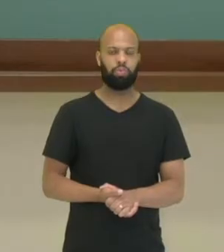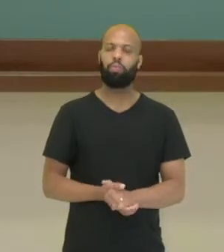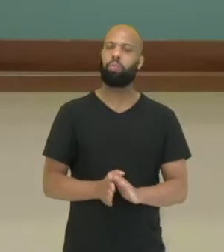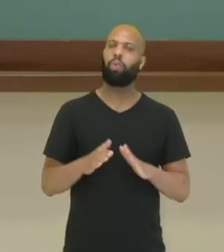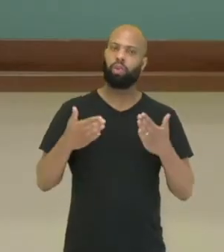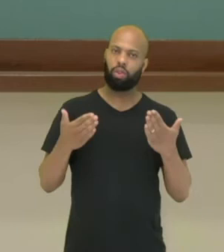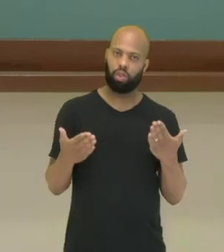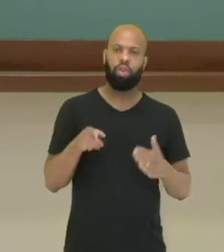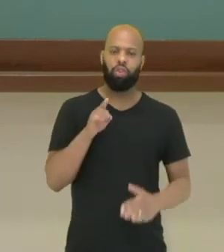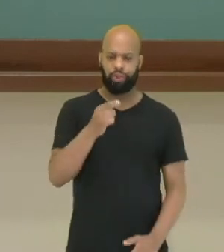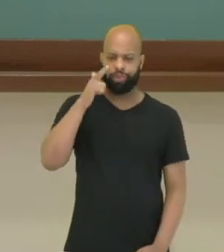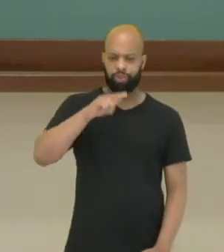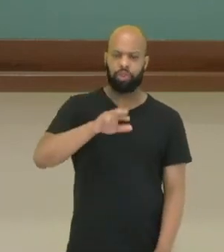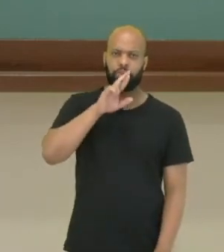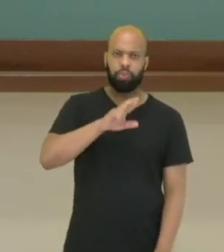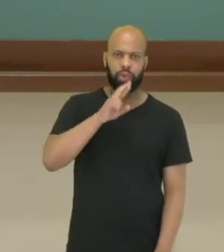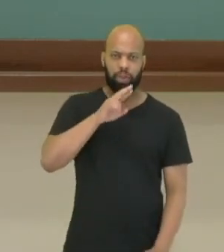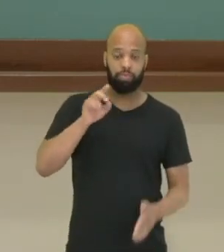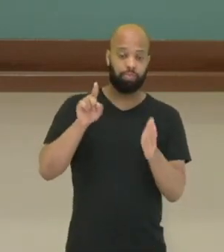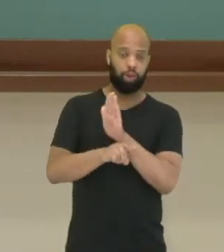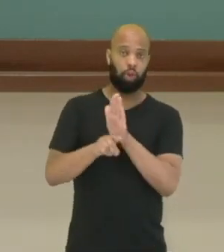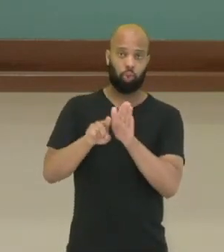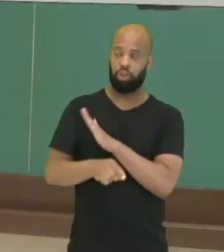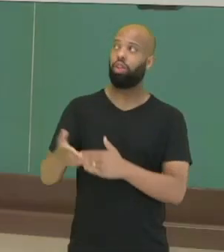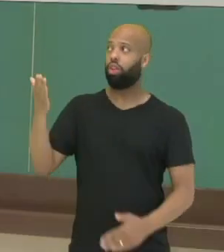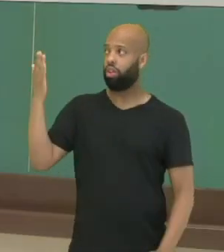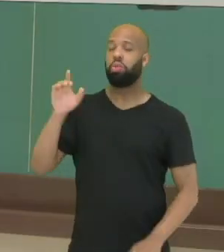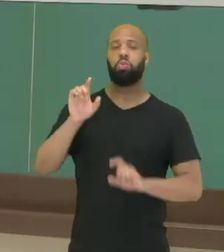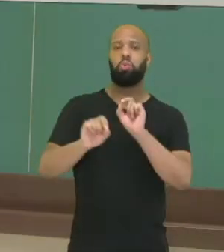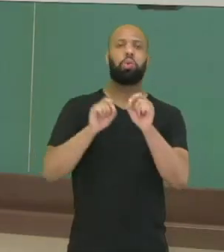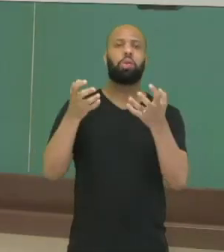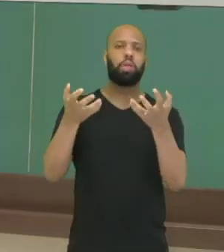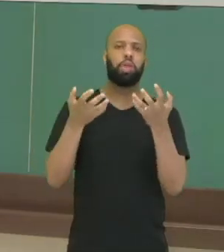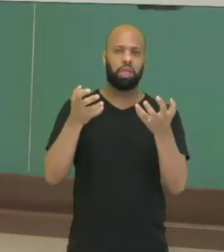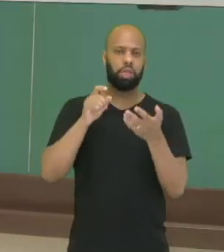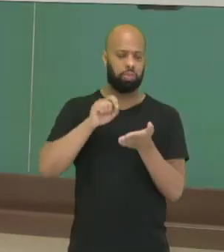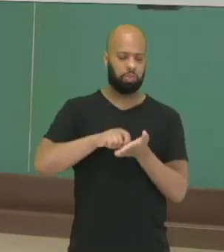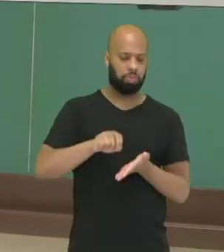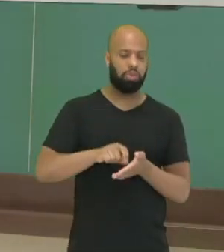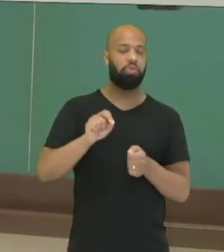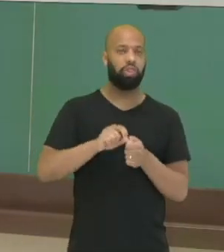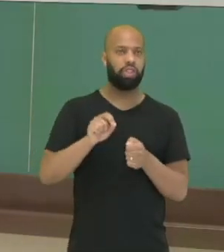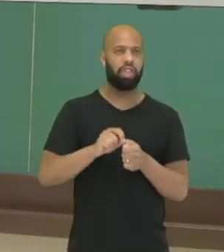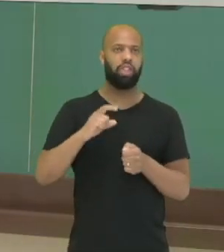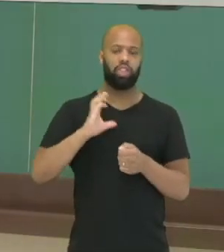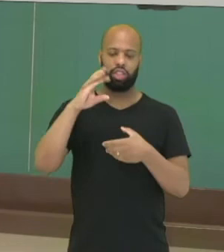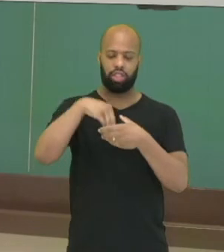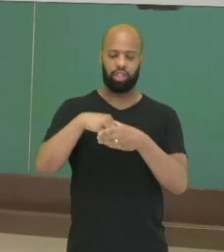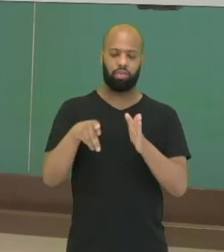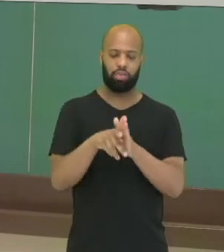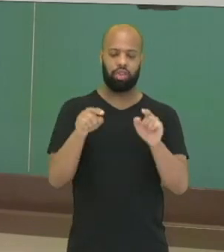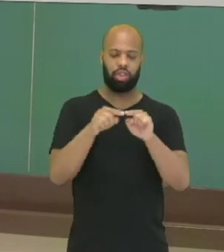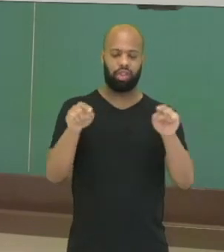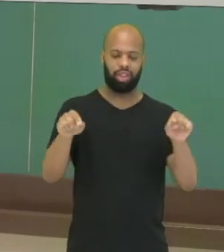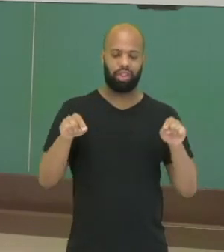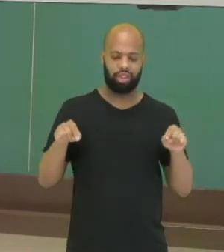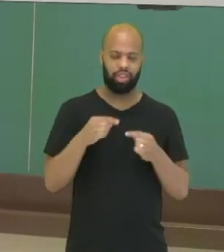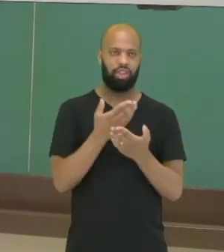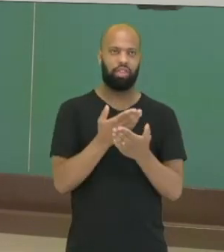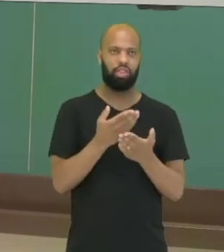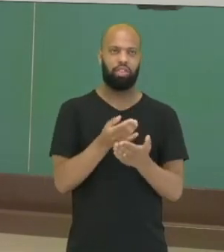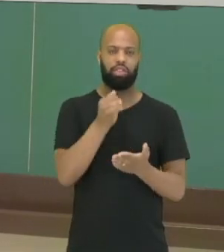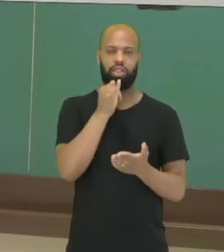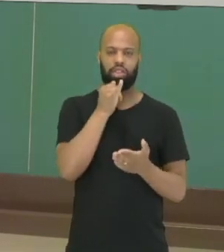Pessoal, conseguiram resolver mais esse exercício? O que, que ele está pedindo para nós? Dentro da nossa sala de aula, imagine que seja a aula de